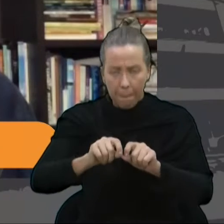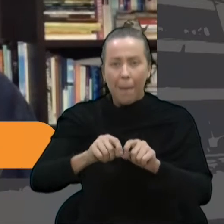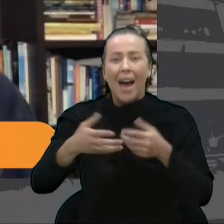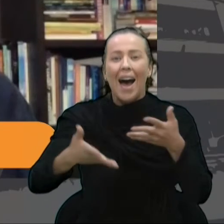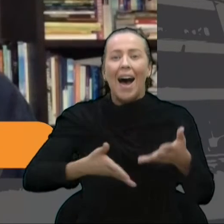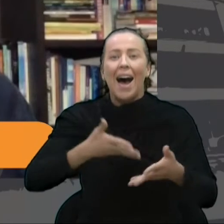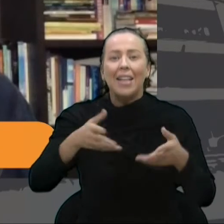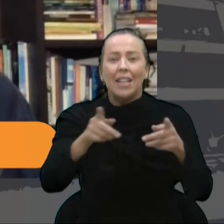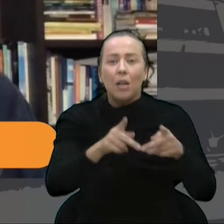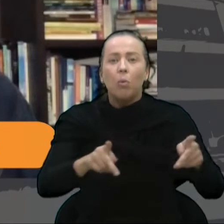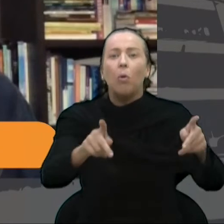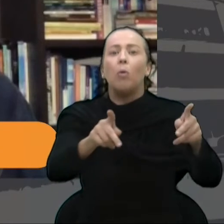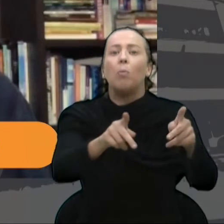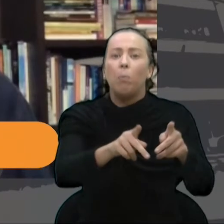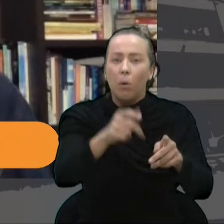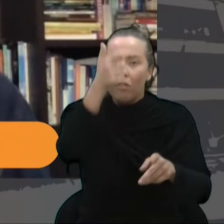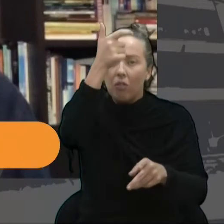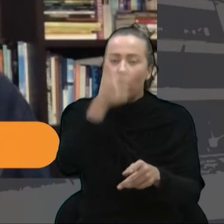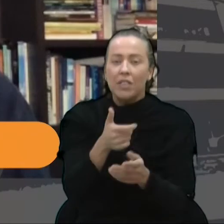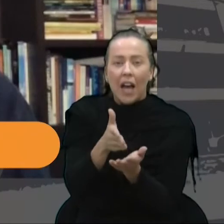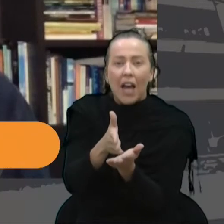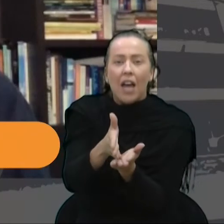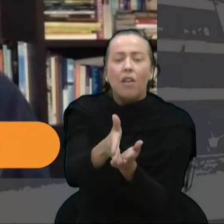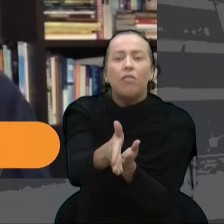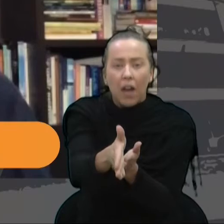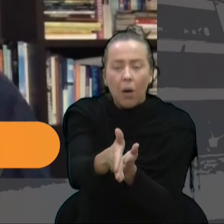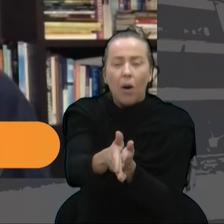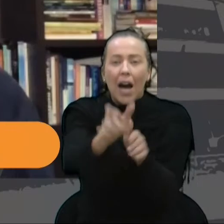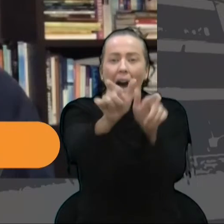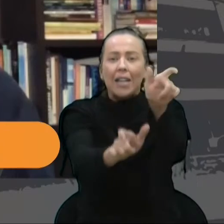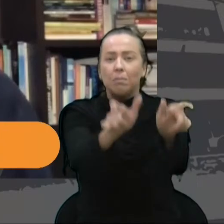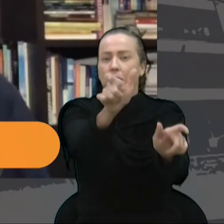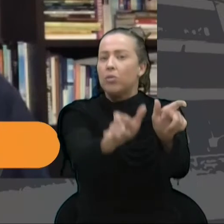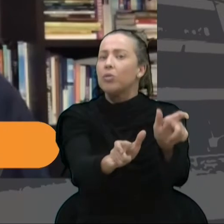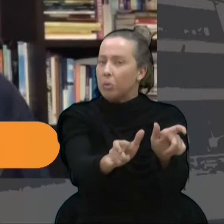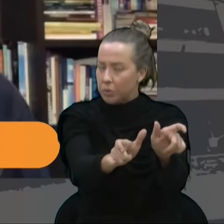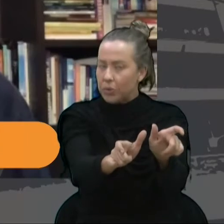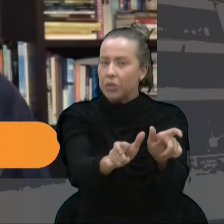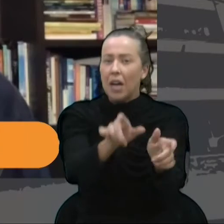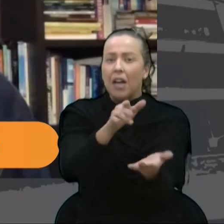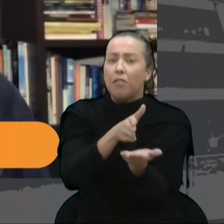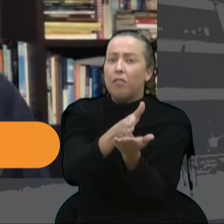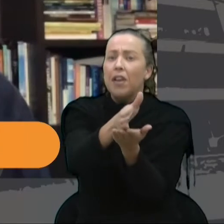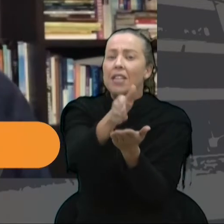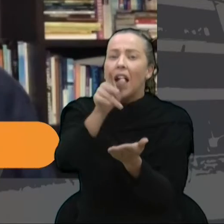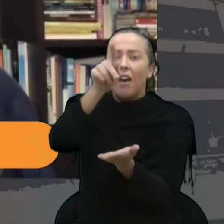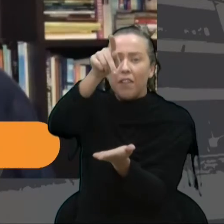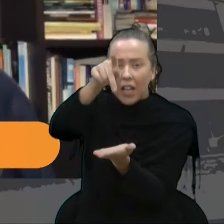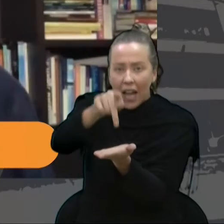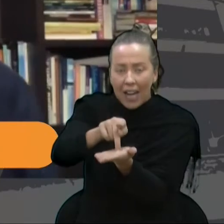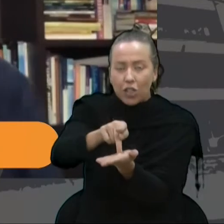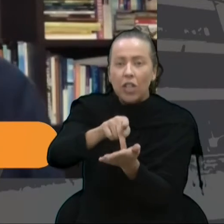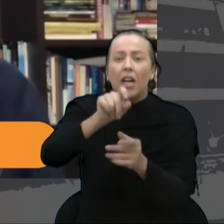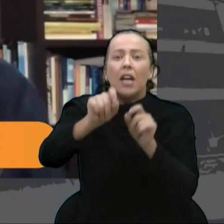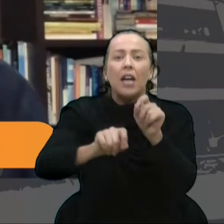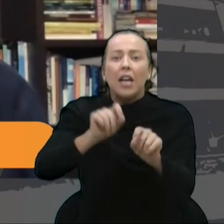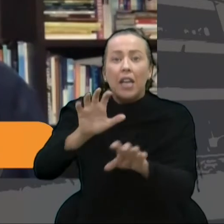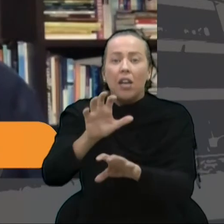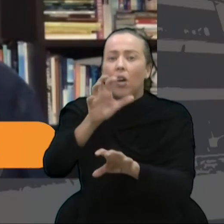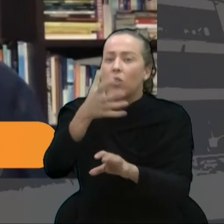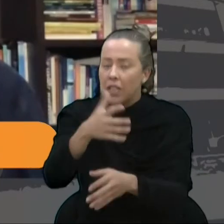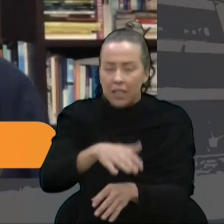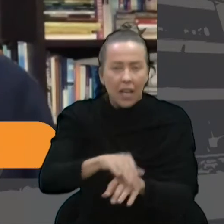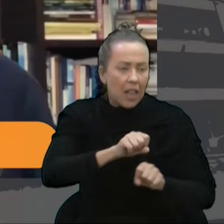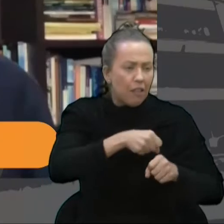nosso público e sermos fiéis ao nosso público e fiéis à verdade e fiéis aos fatos. Defesa disso ou